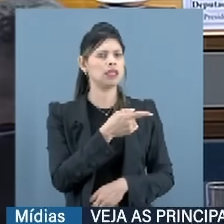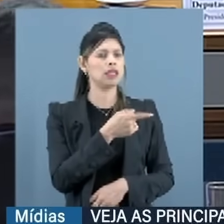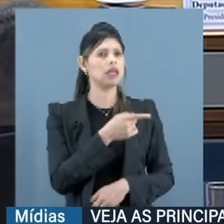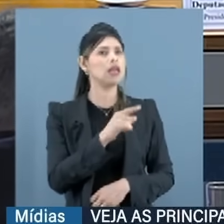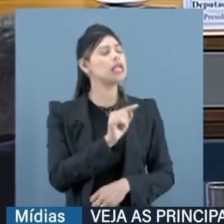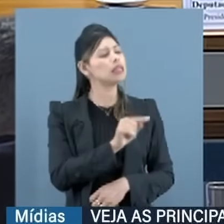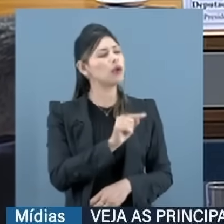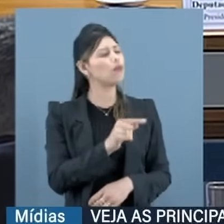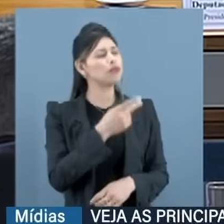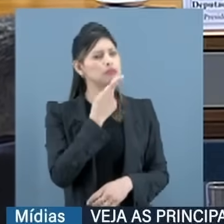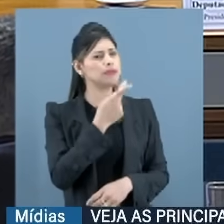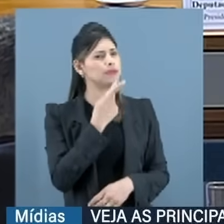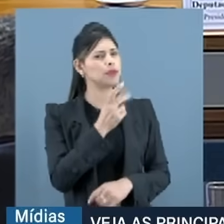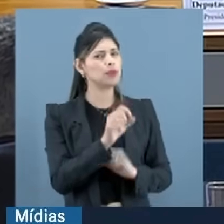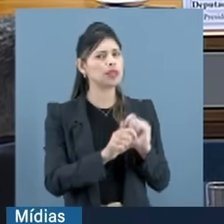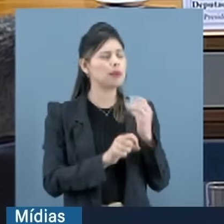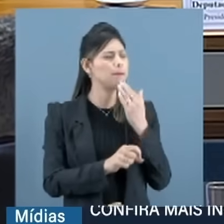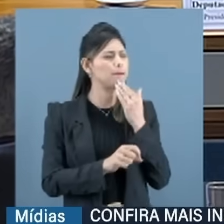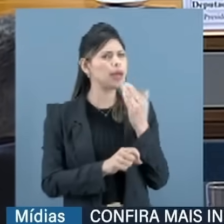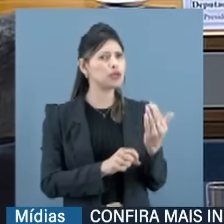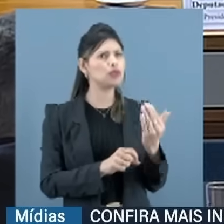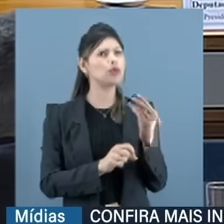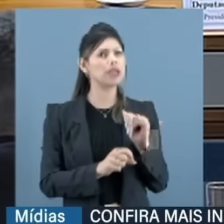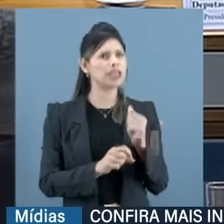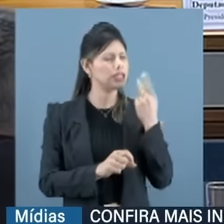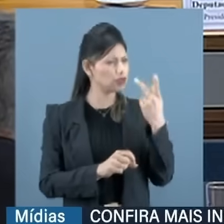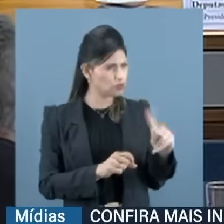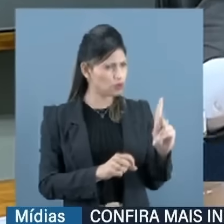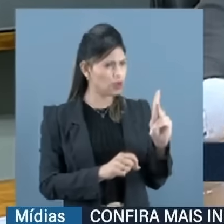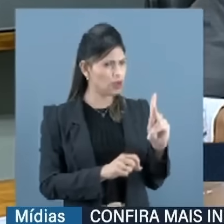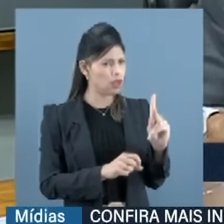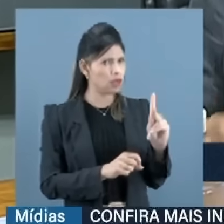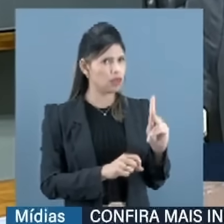Excelência exatamente solicita dessa presidência através da sua questão de ordem?